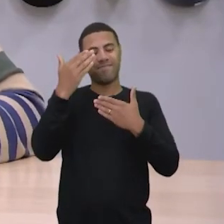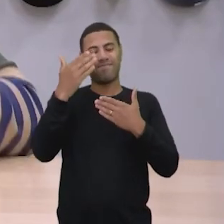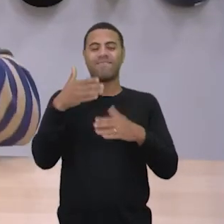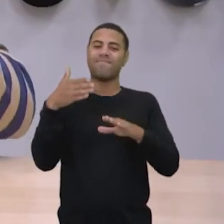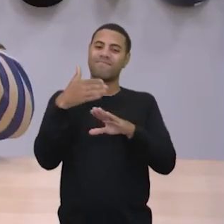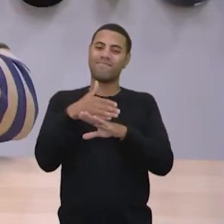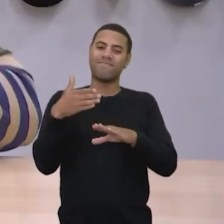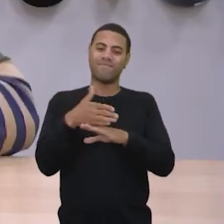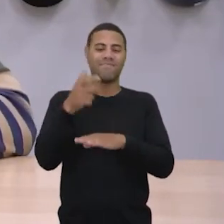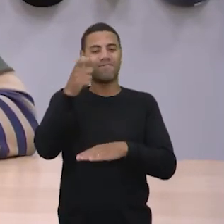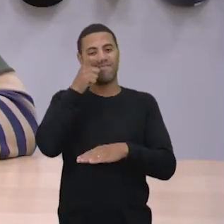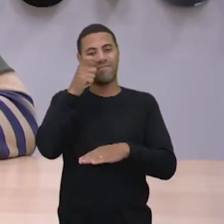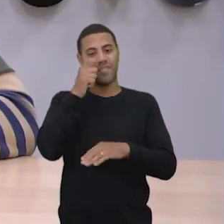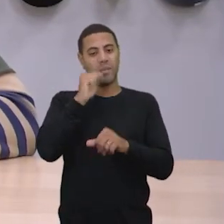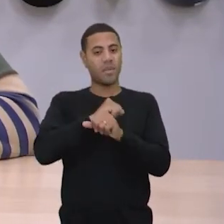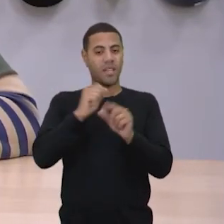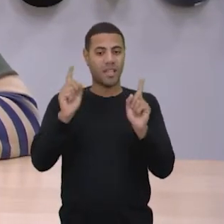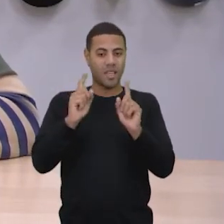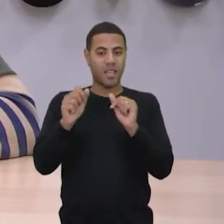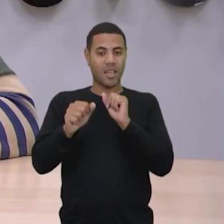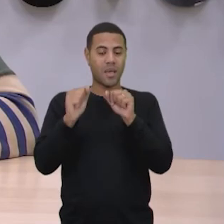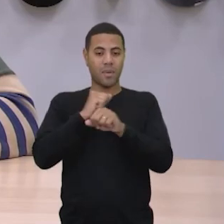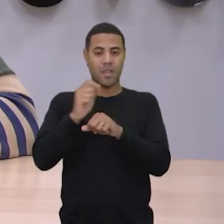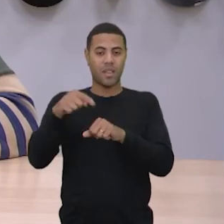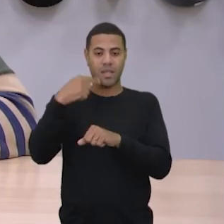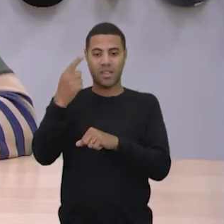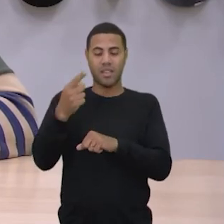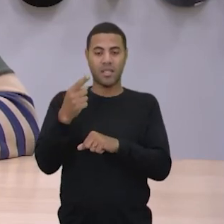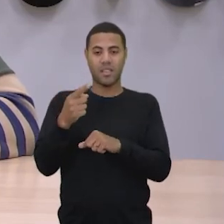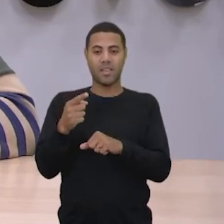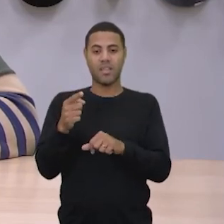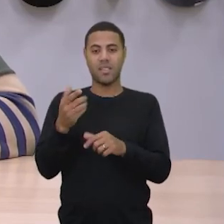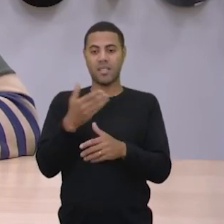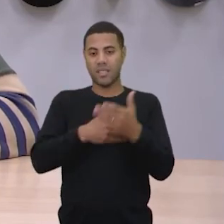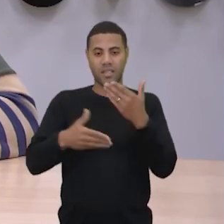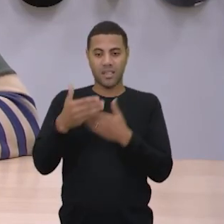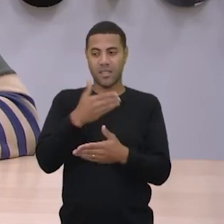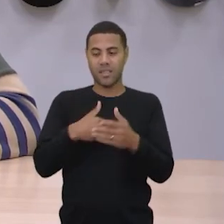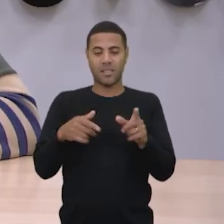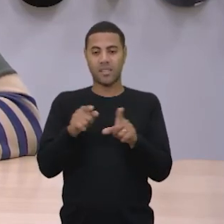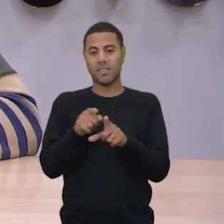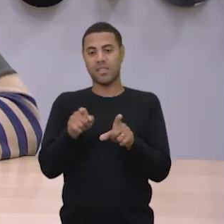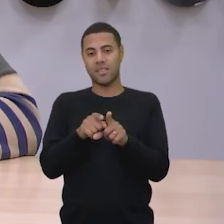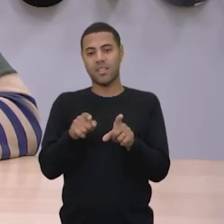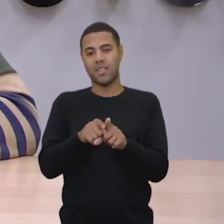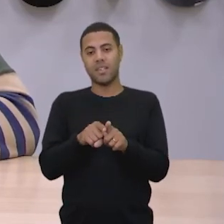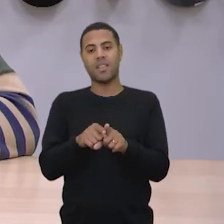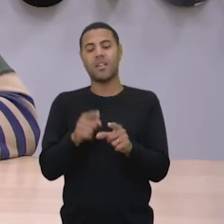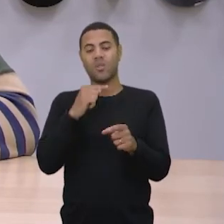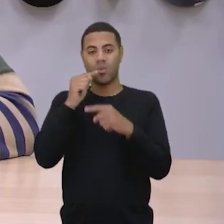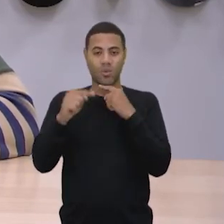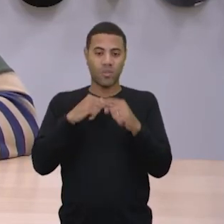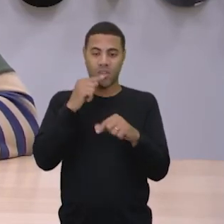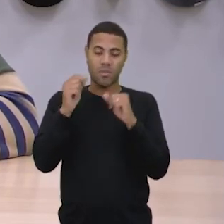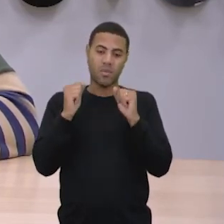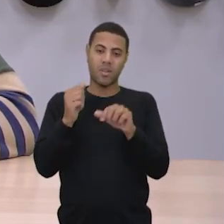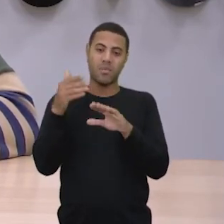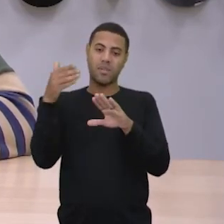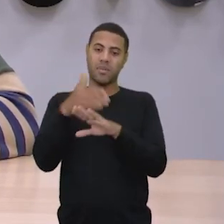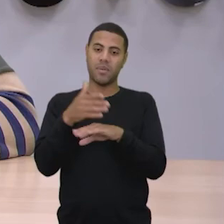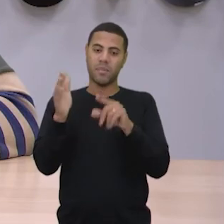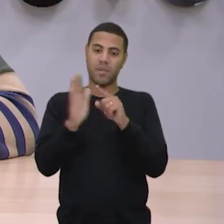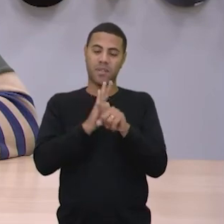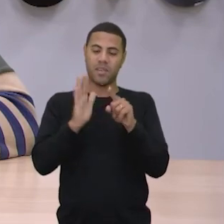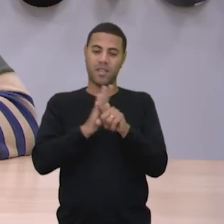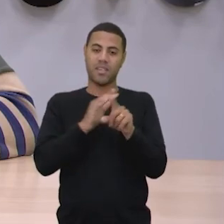de todos, mas não saia daí, né? Porque daqui a pouco tem o nosso momento de interação, que é o momento que você pode tirar as dúvidas, participar. E